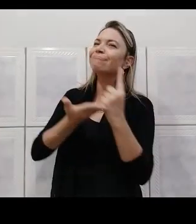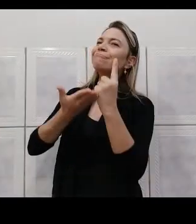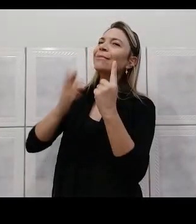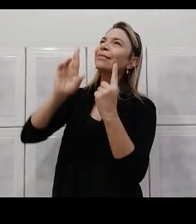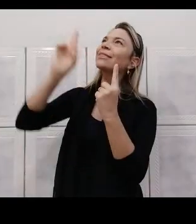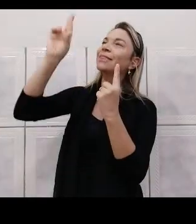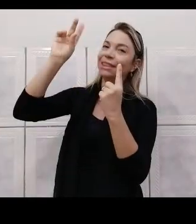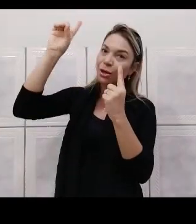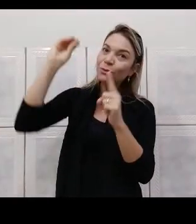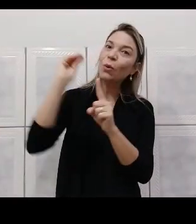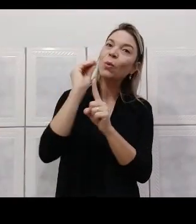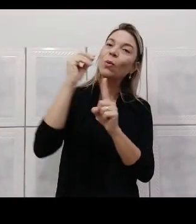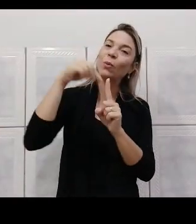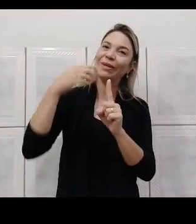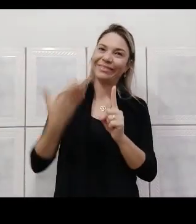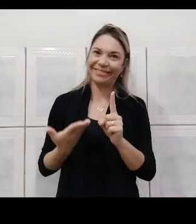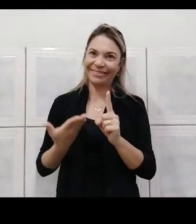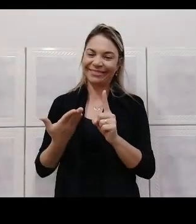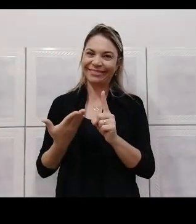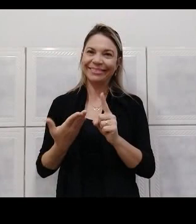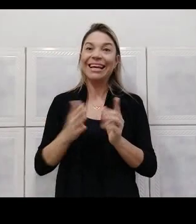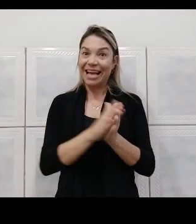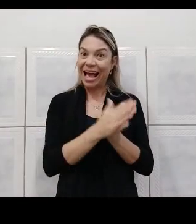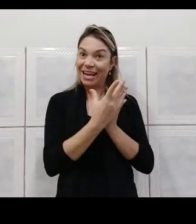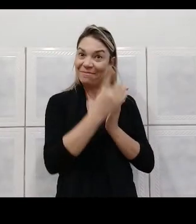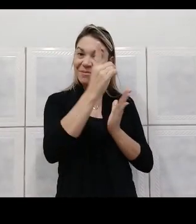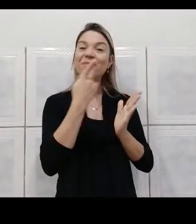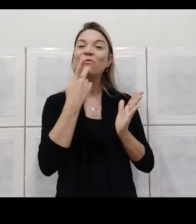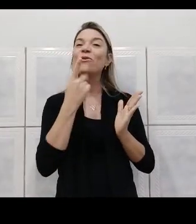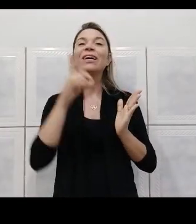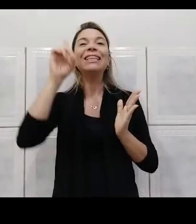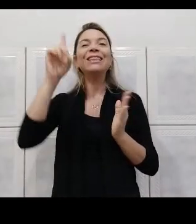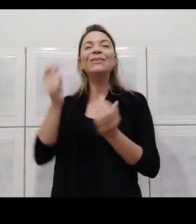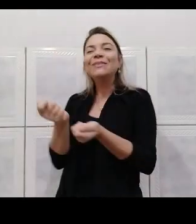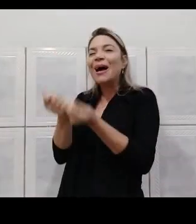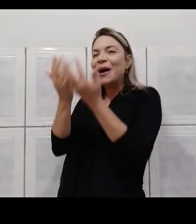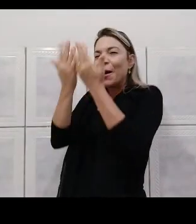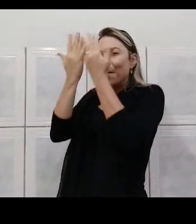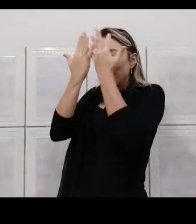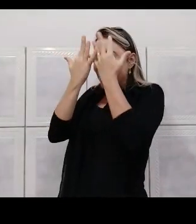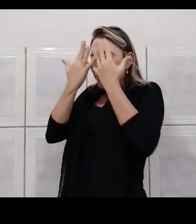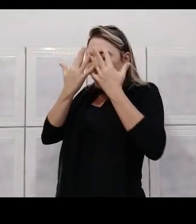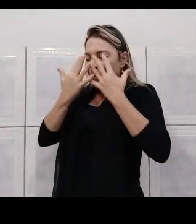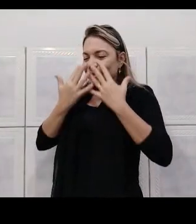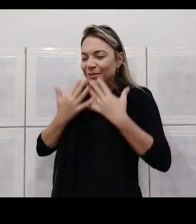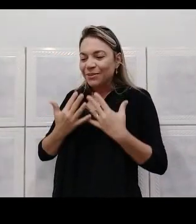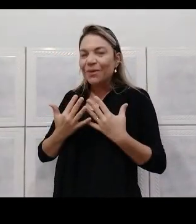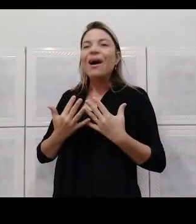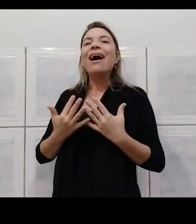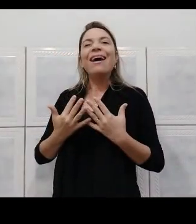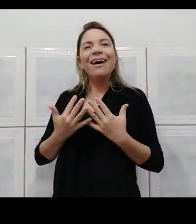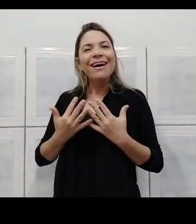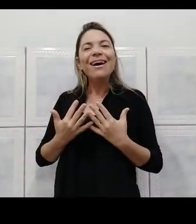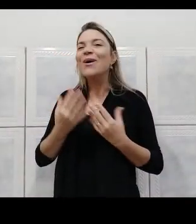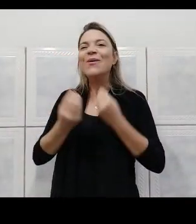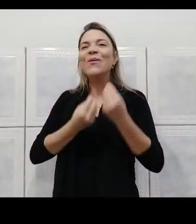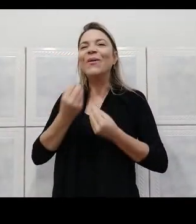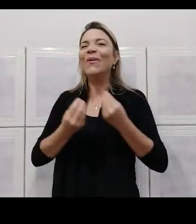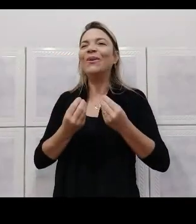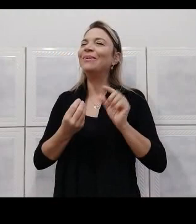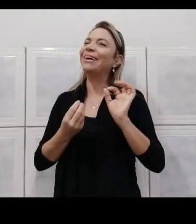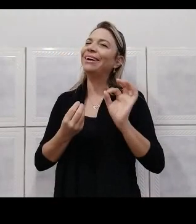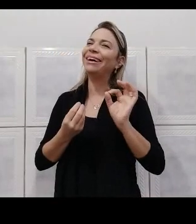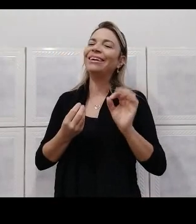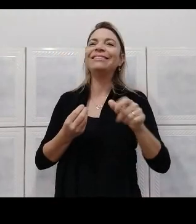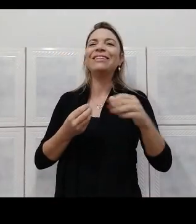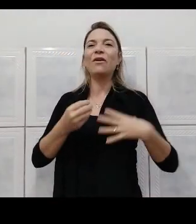diz que Deus abençoa as mães com a oportunidade de continuarem vivendo no coração dos seus filhos. Sim, quem disse